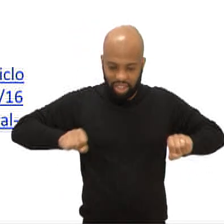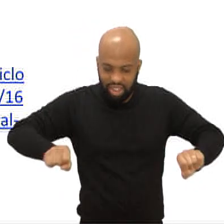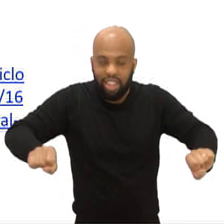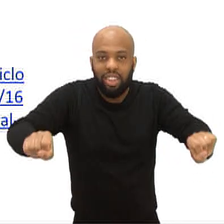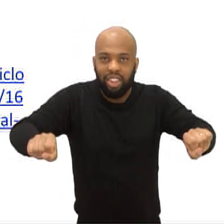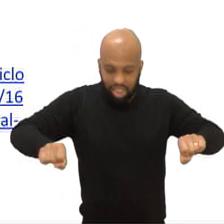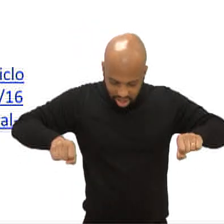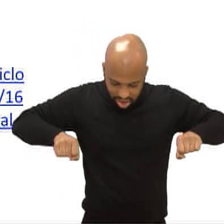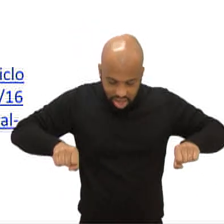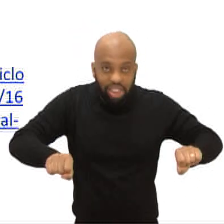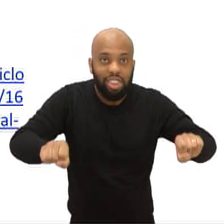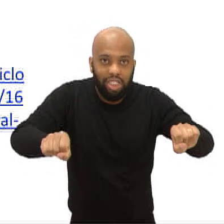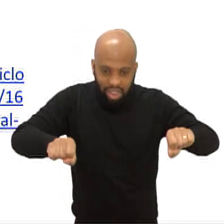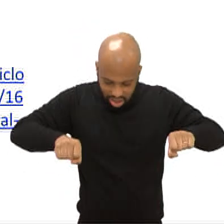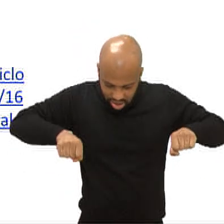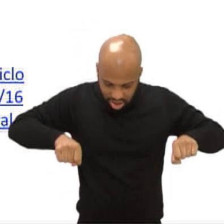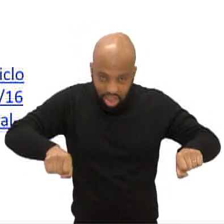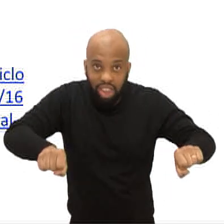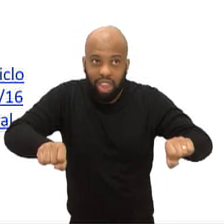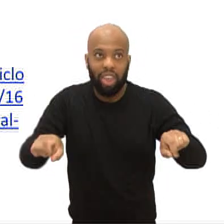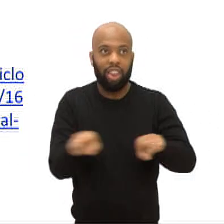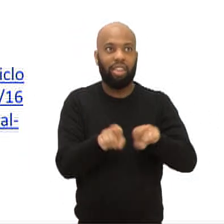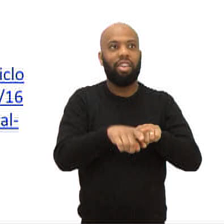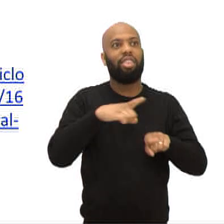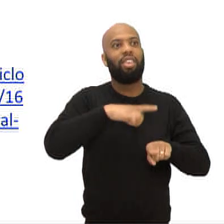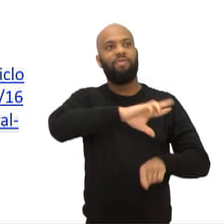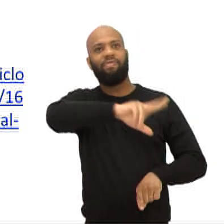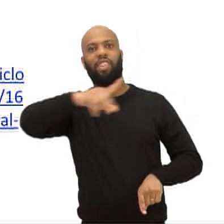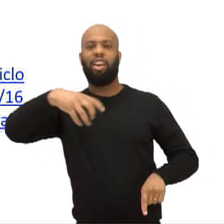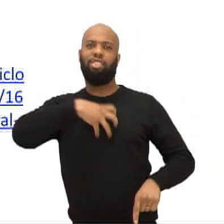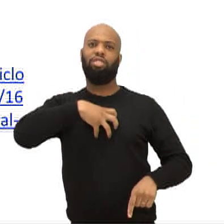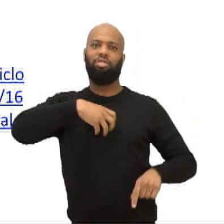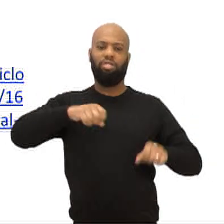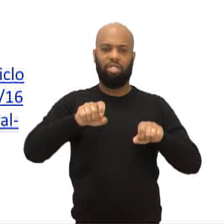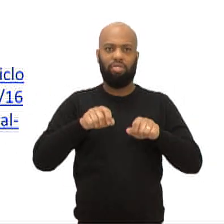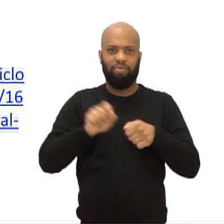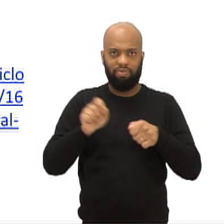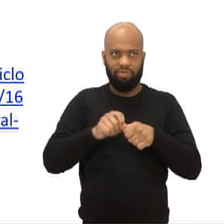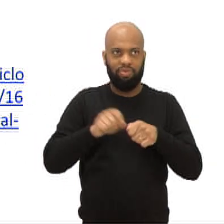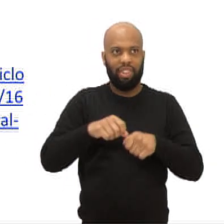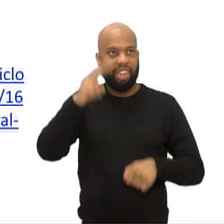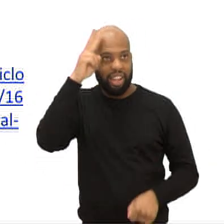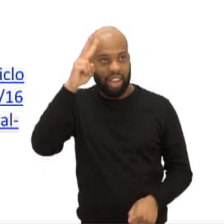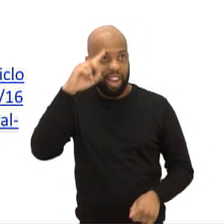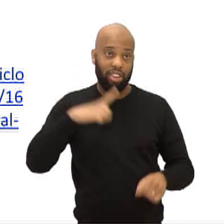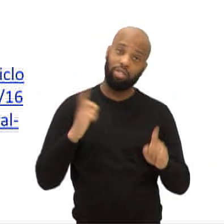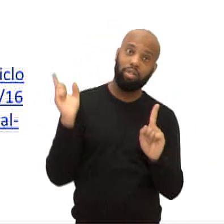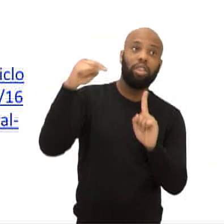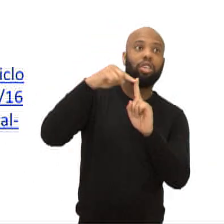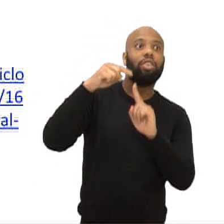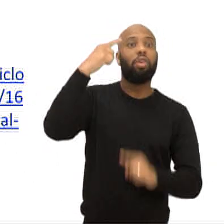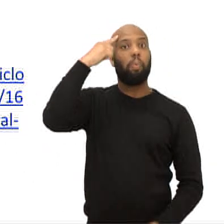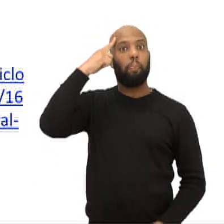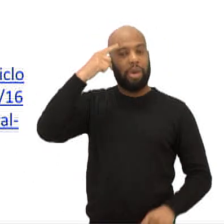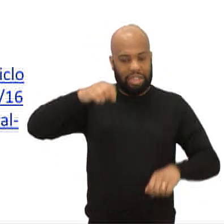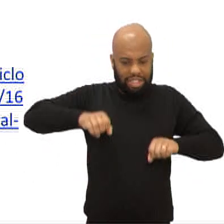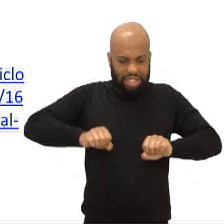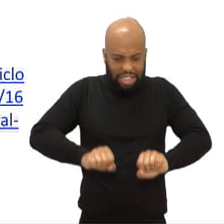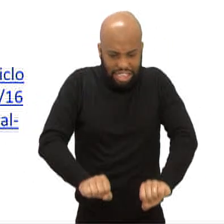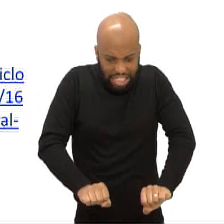normalmente, lá eles fazem vários tipos de equilíbrio, com vários tamanhos. Então, né? Lembra lá dos objetivos? Pensa na